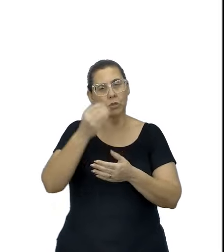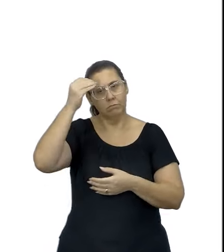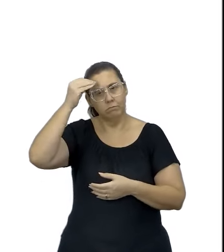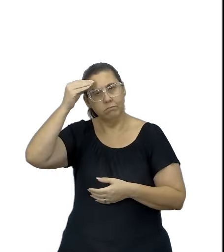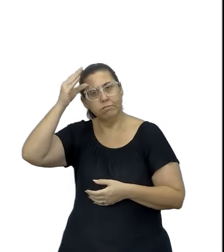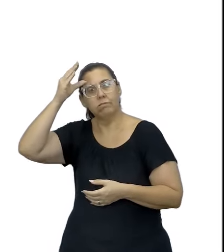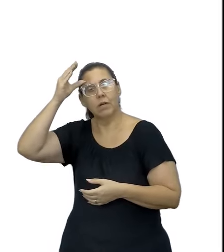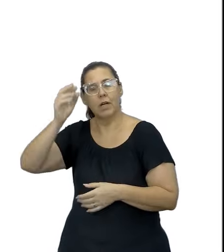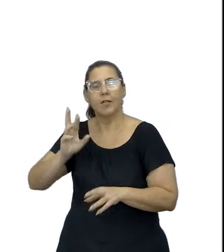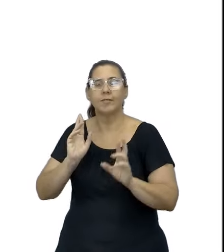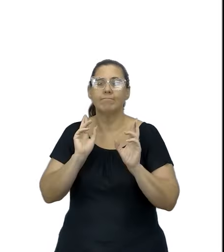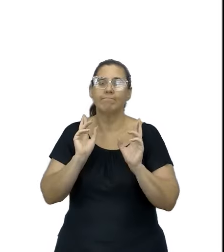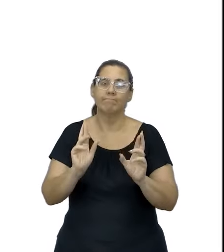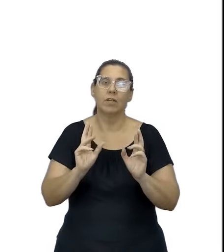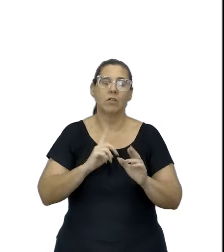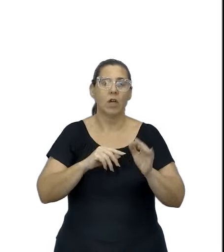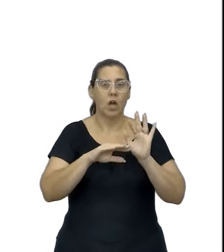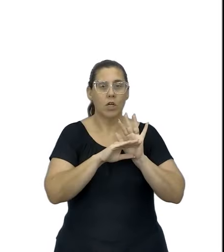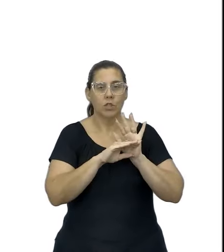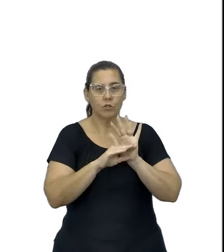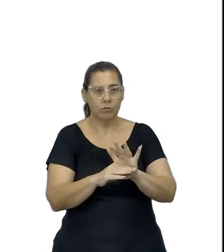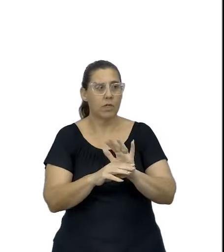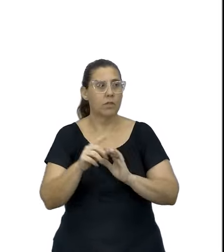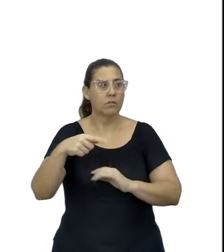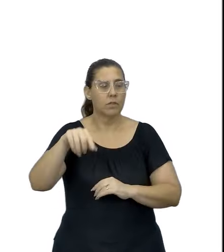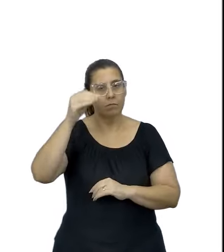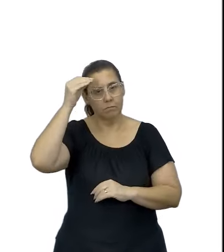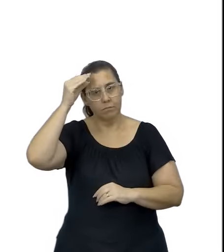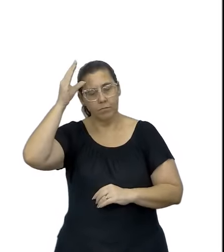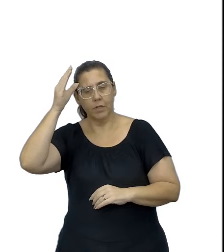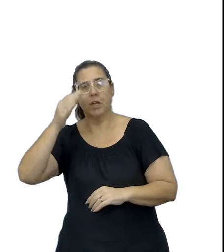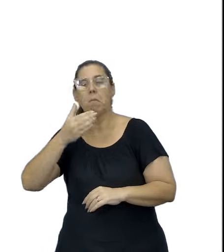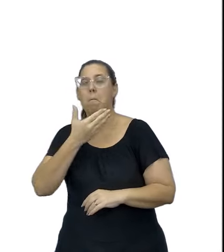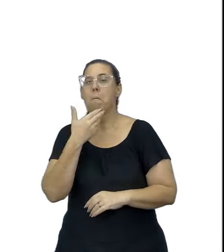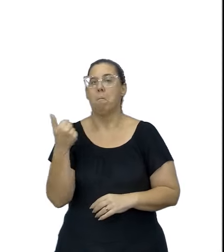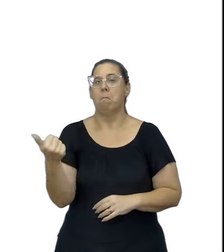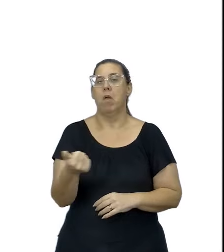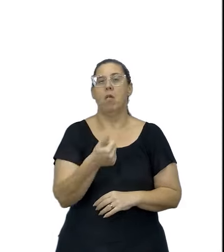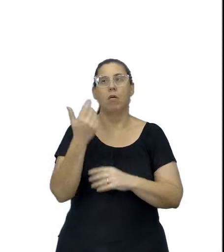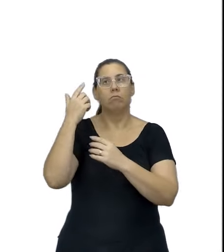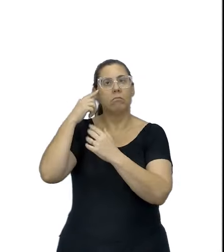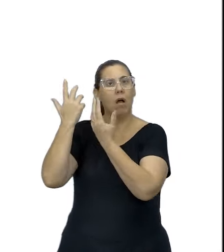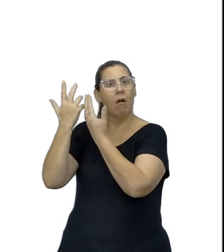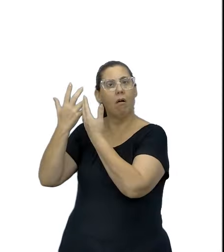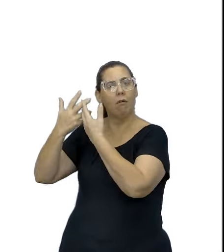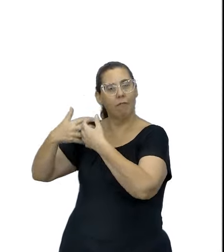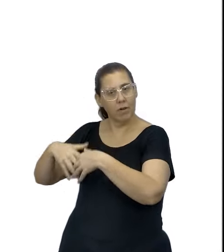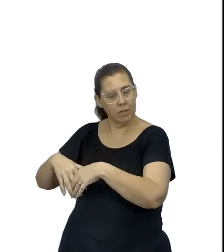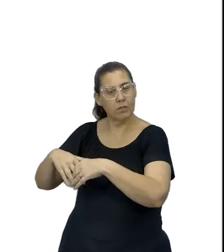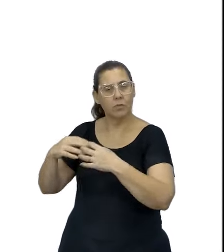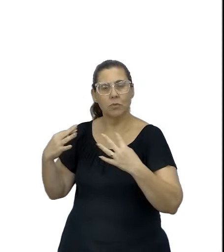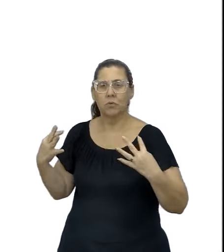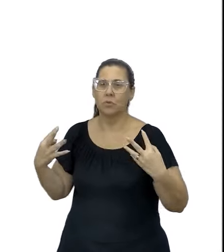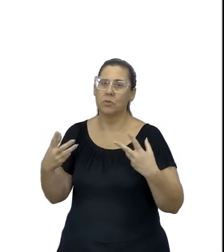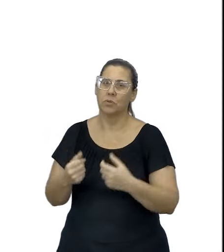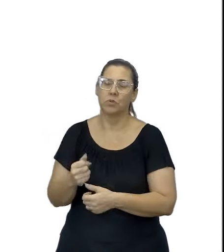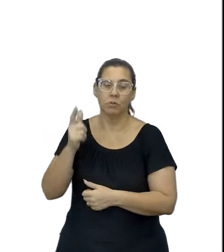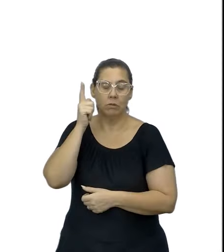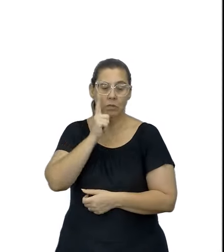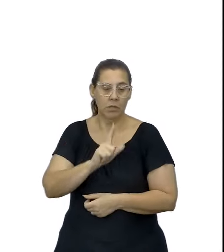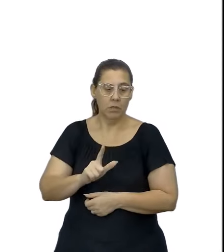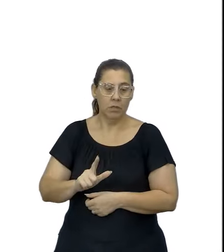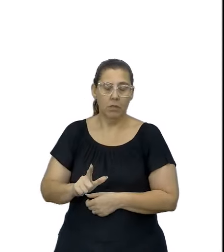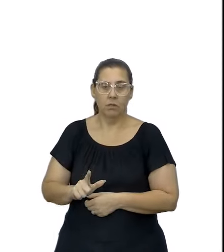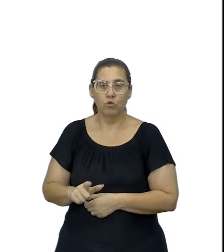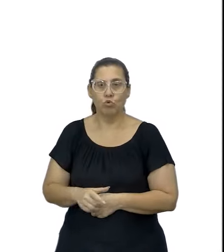aprendizado. Espero ter contribuído para ampliar aí e aprimorar as reflexões sobre as condições e os ganhos